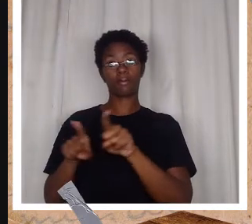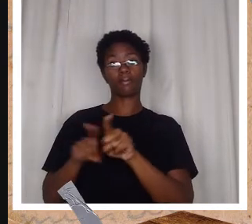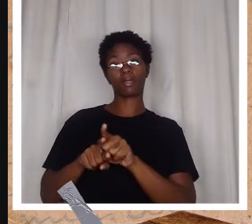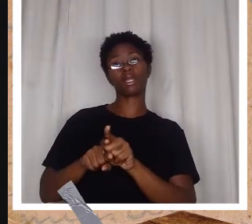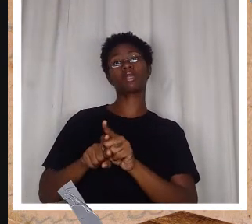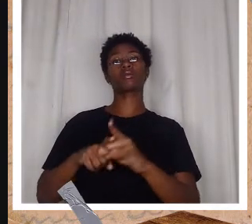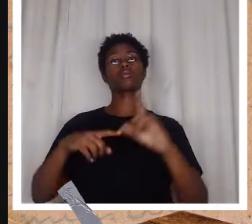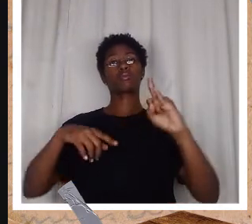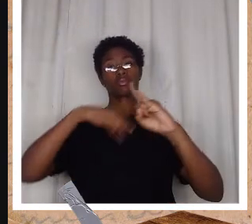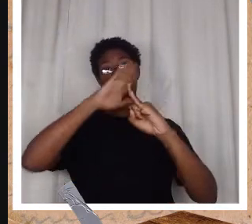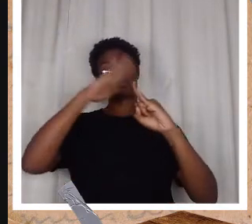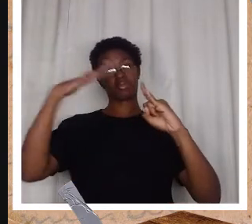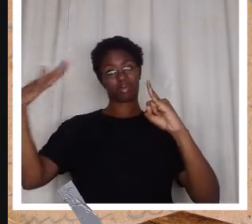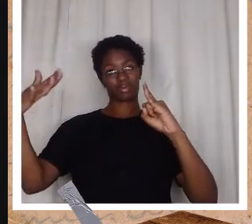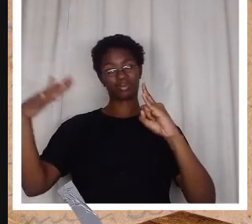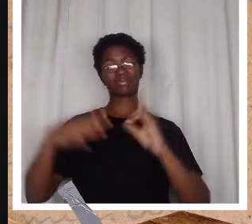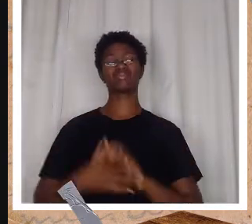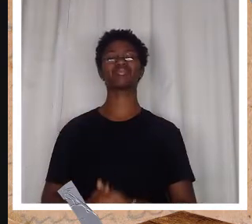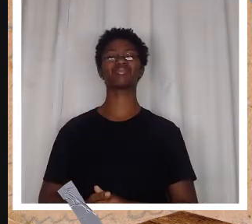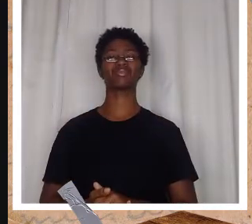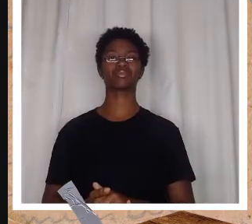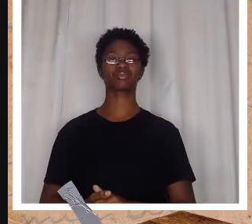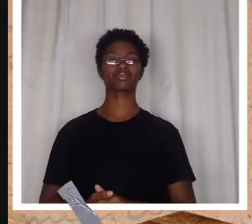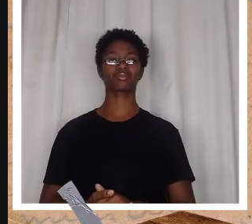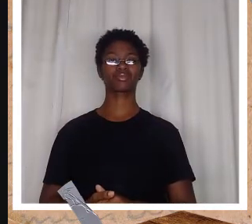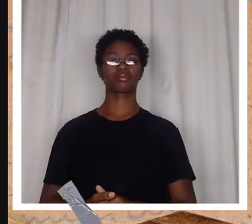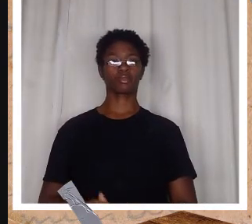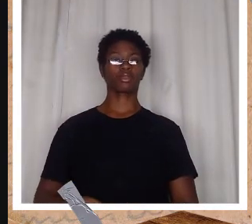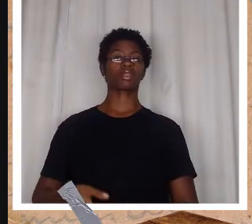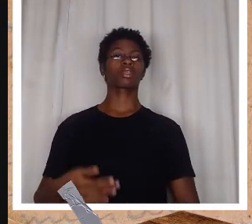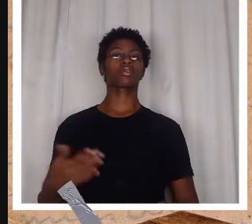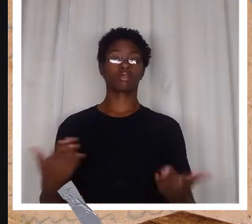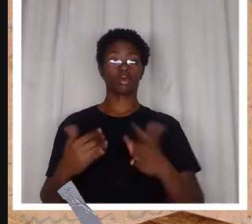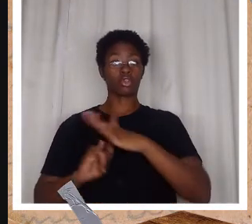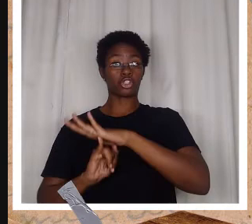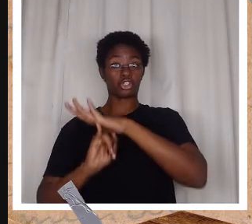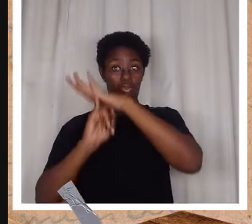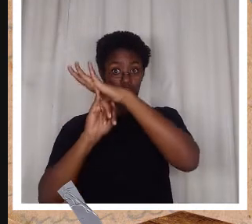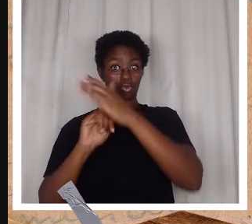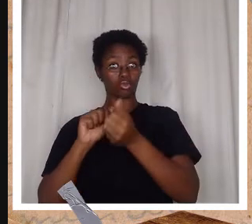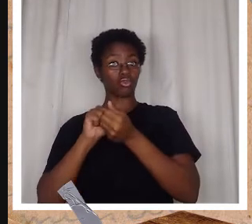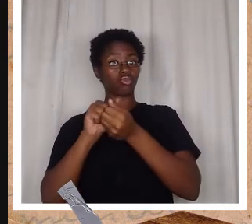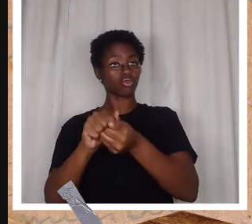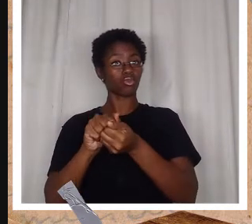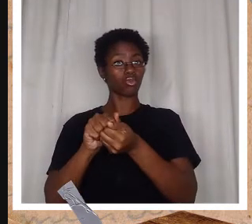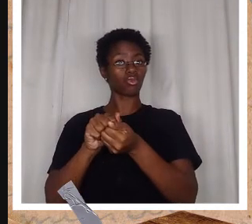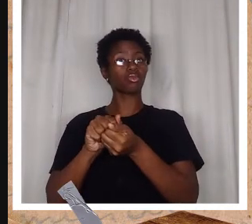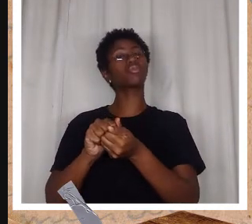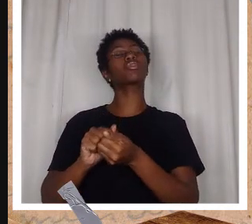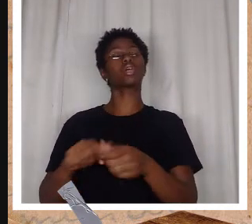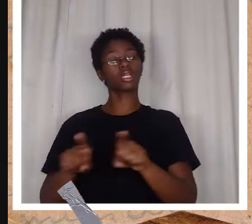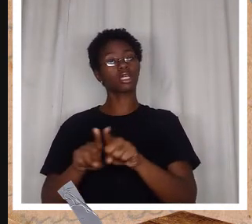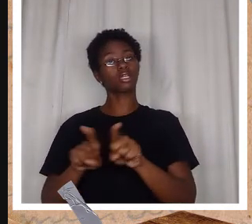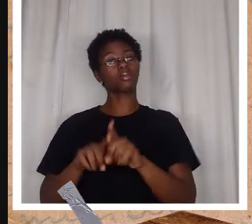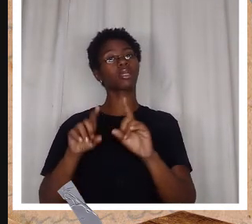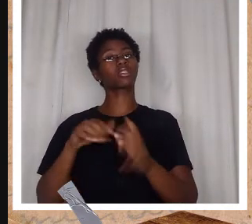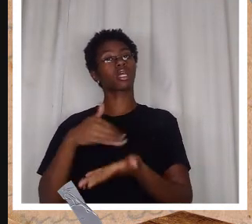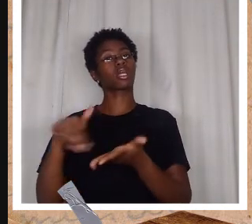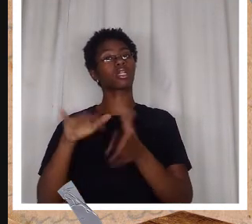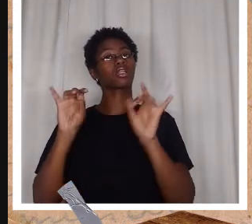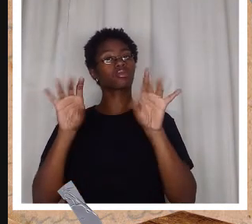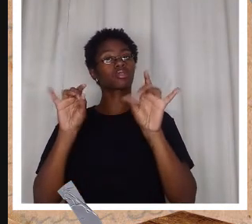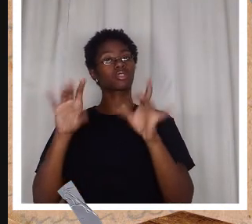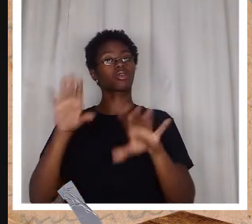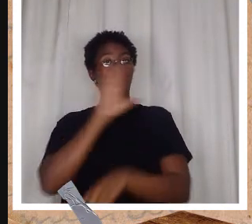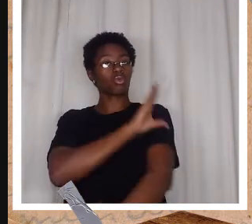Arte do Rio, MAR. Realização: Instituto, Secretaria Especial de Cultura, Ministério